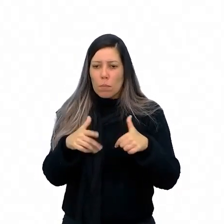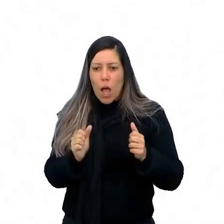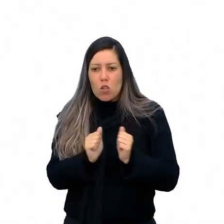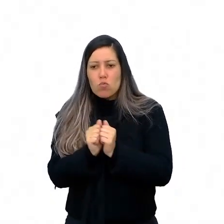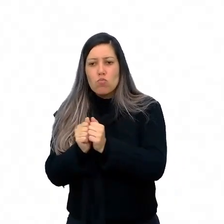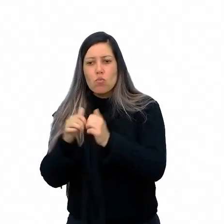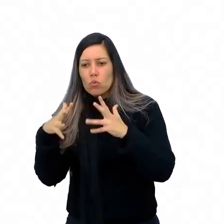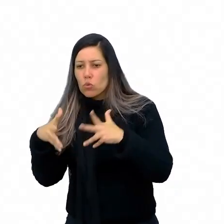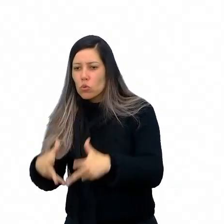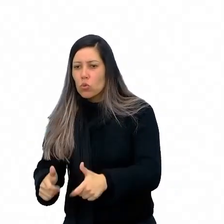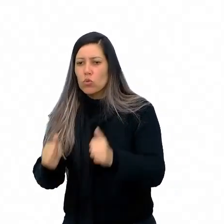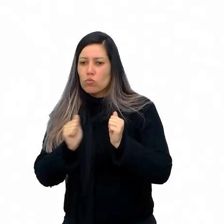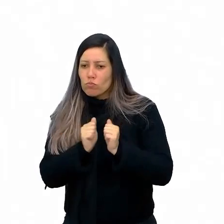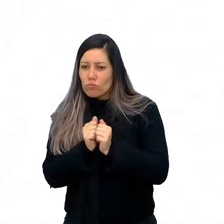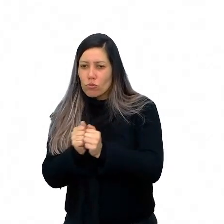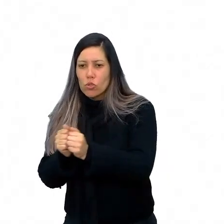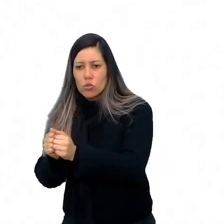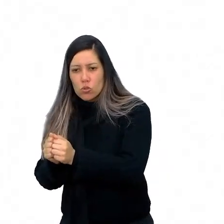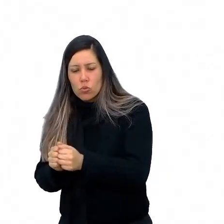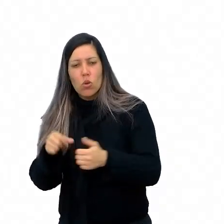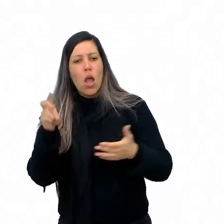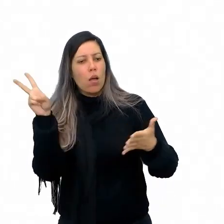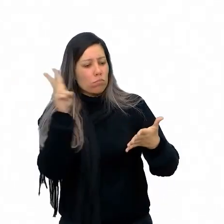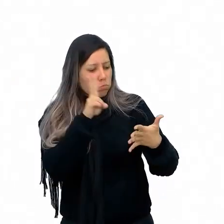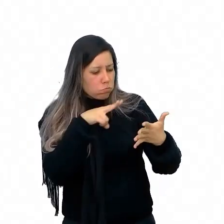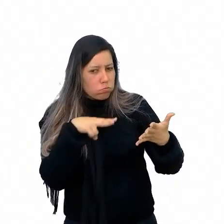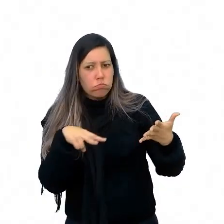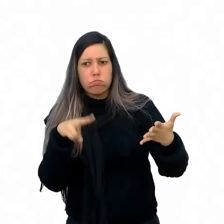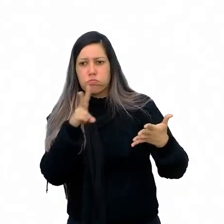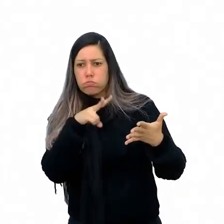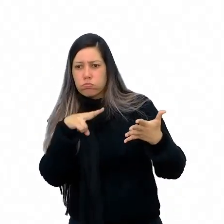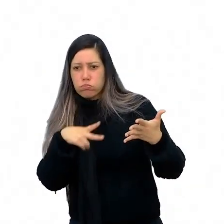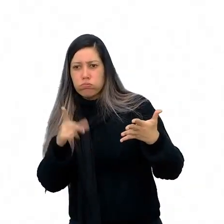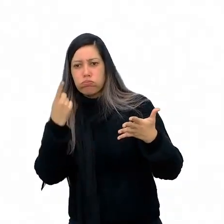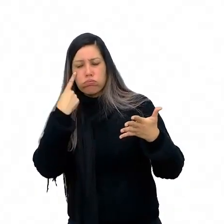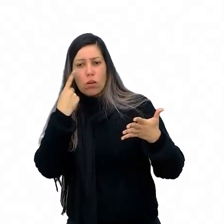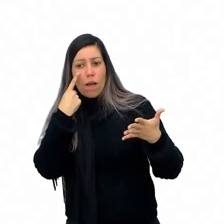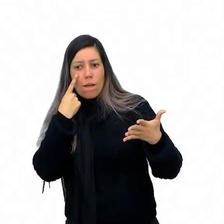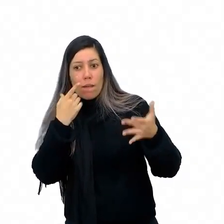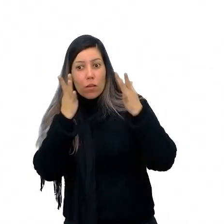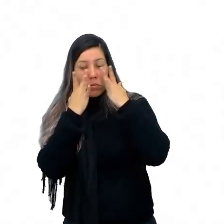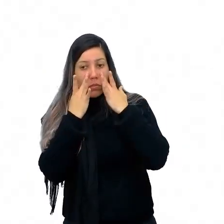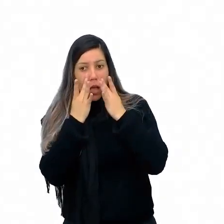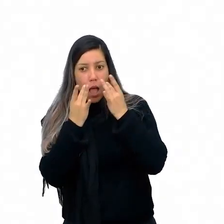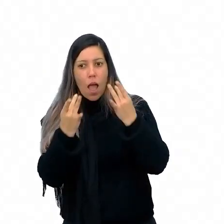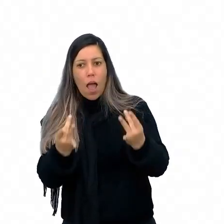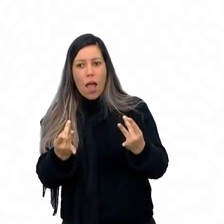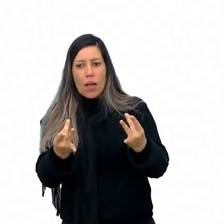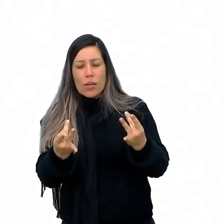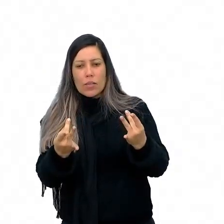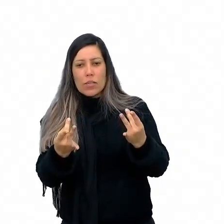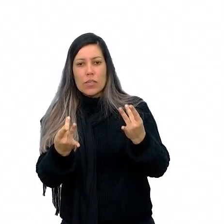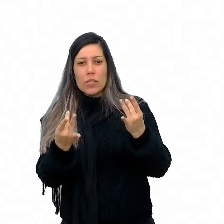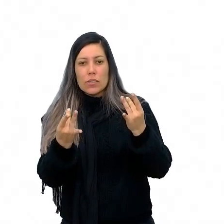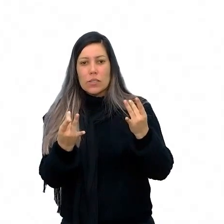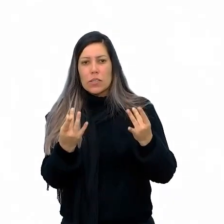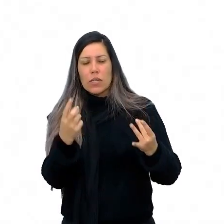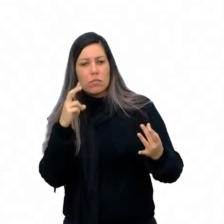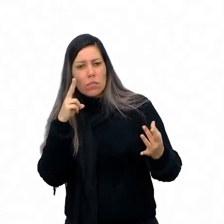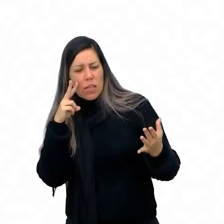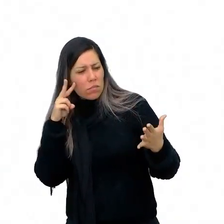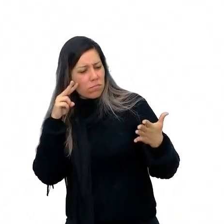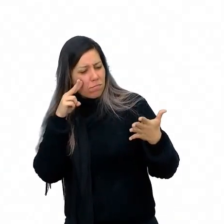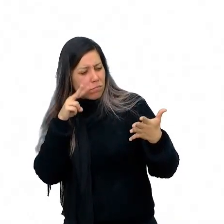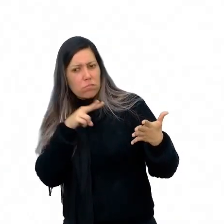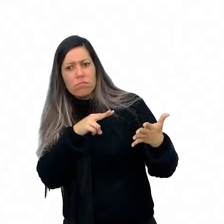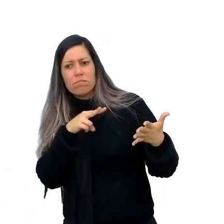o momento de se fazer uma leitura criteriosa das sequências de atividades, e identificar em cada